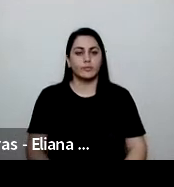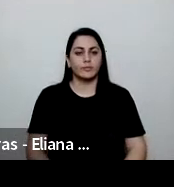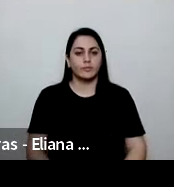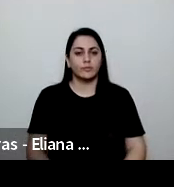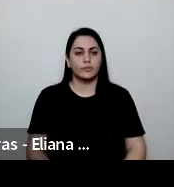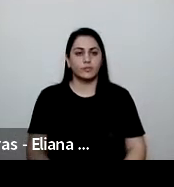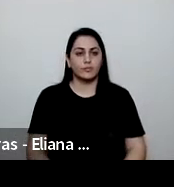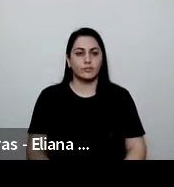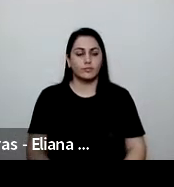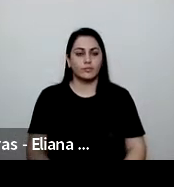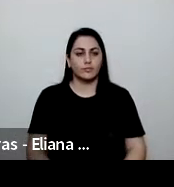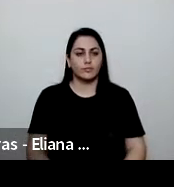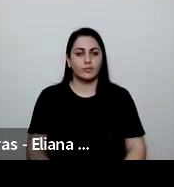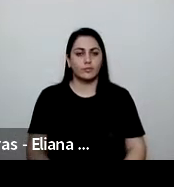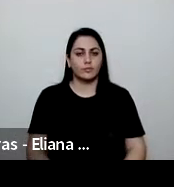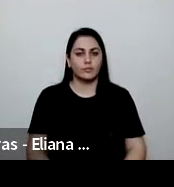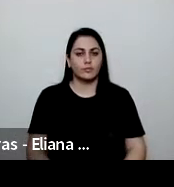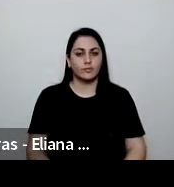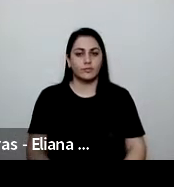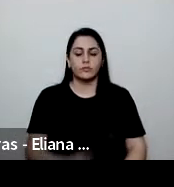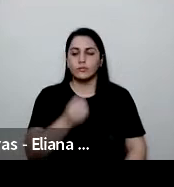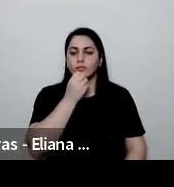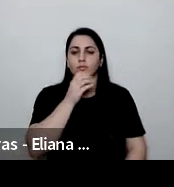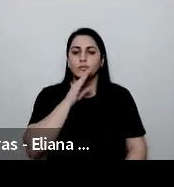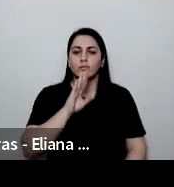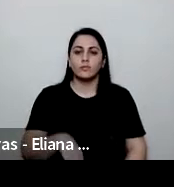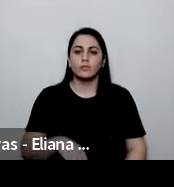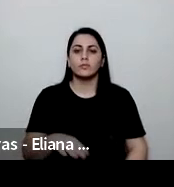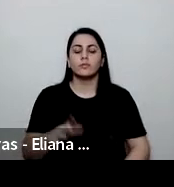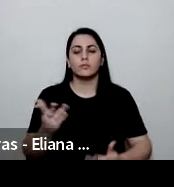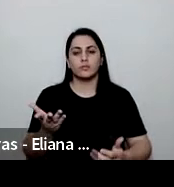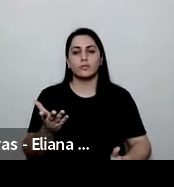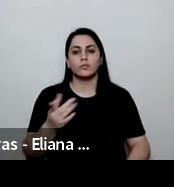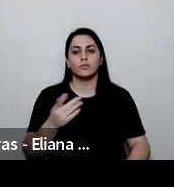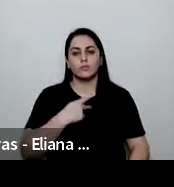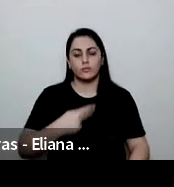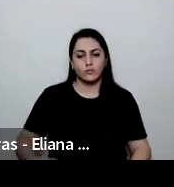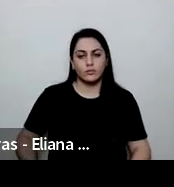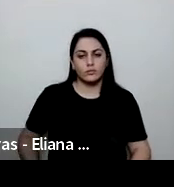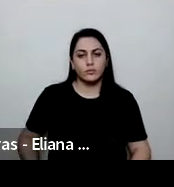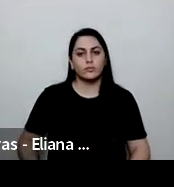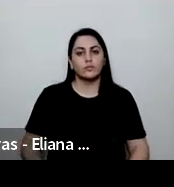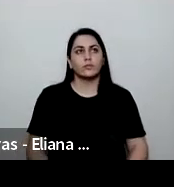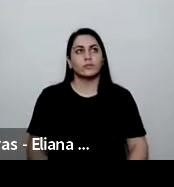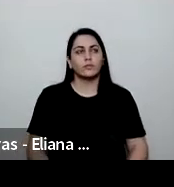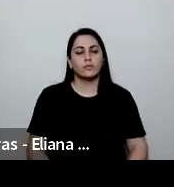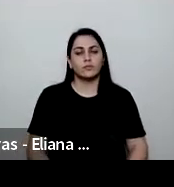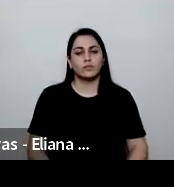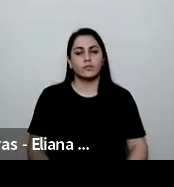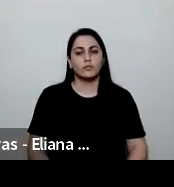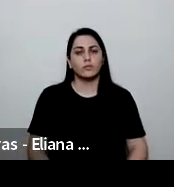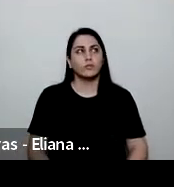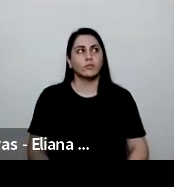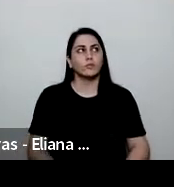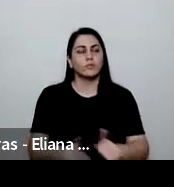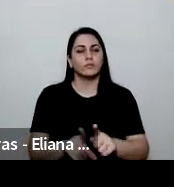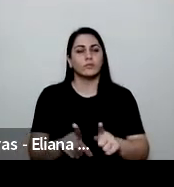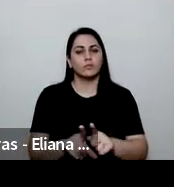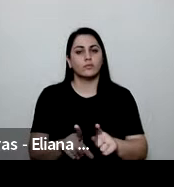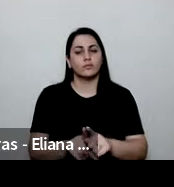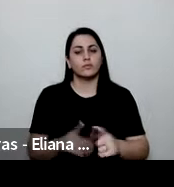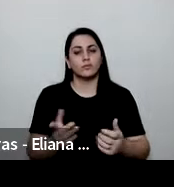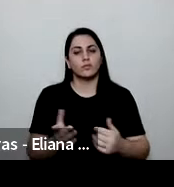Oi boa tarde você me disse uma senhora Presidente Excelentíssimo Senhor